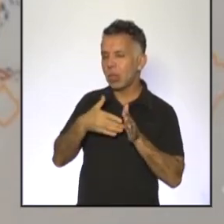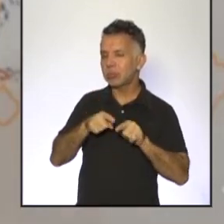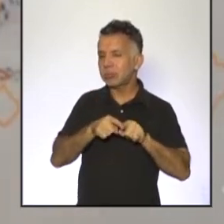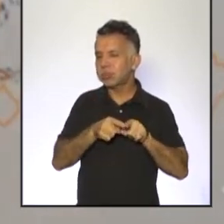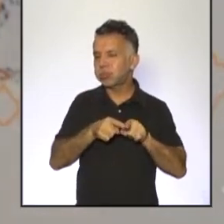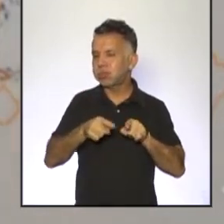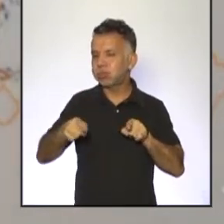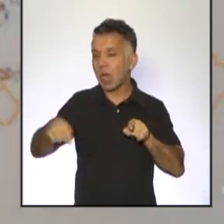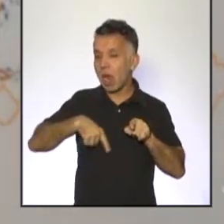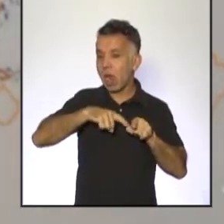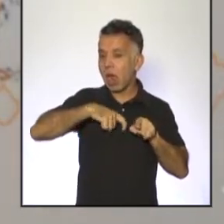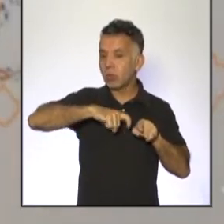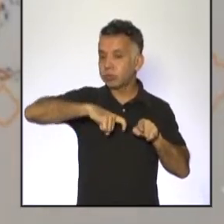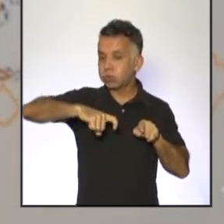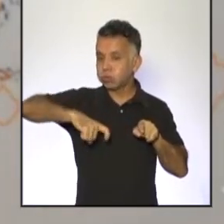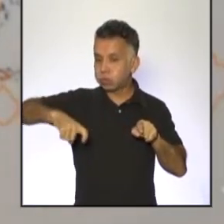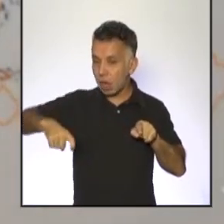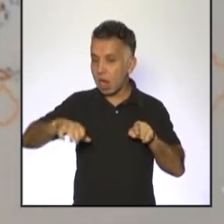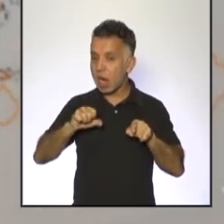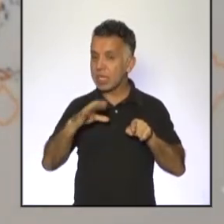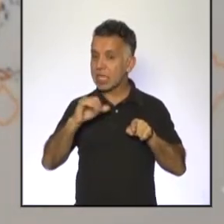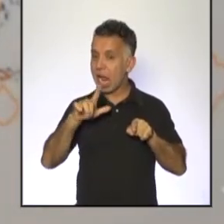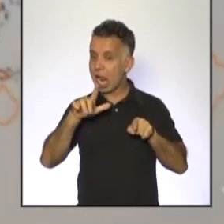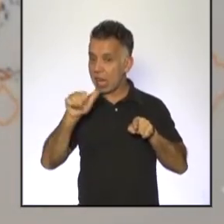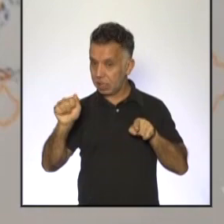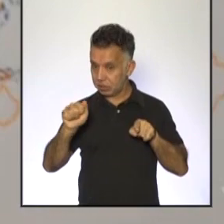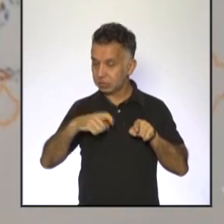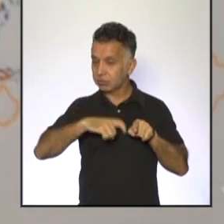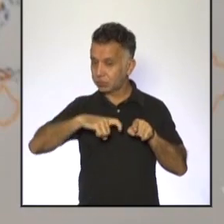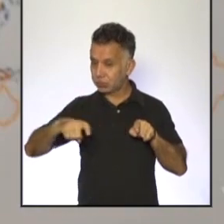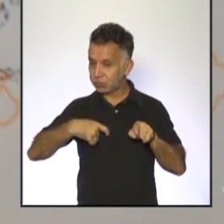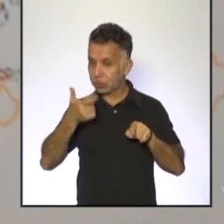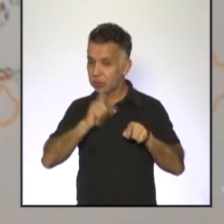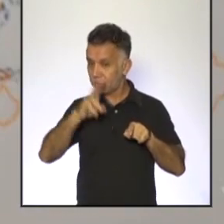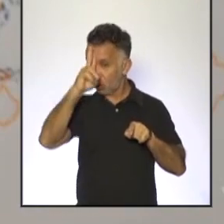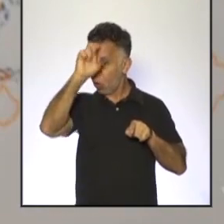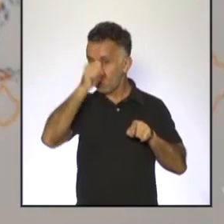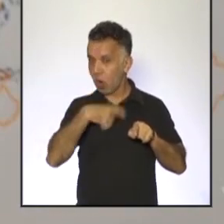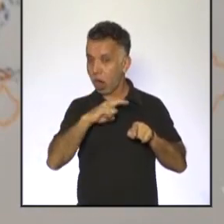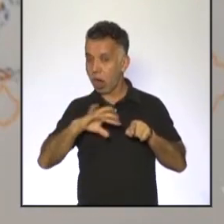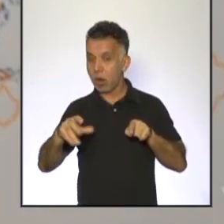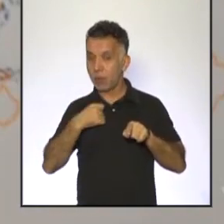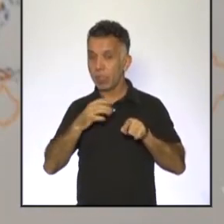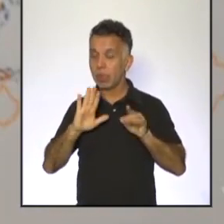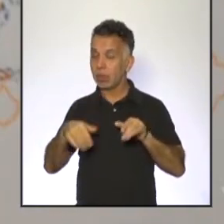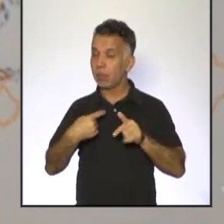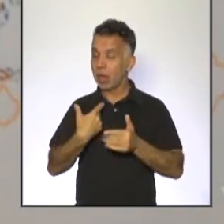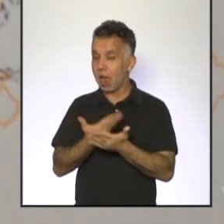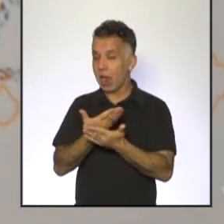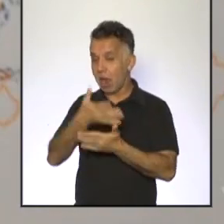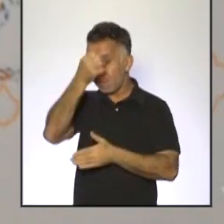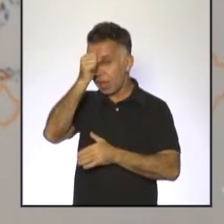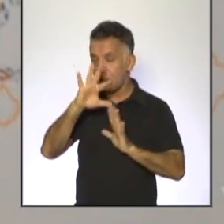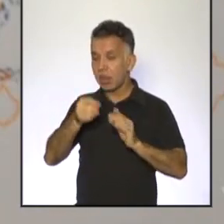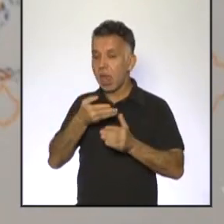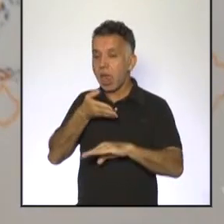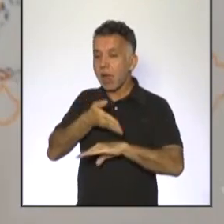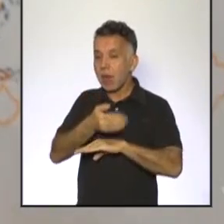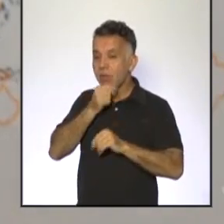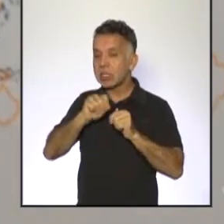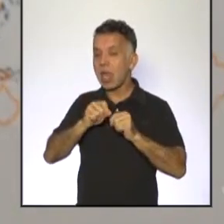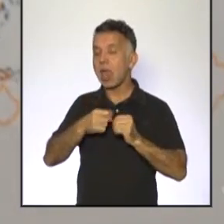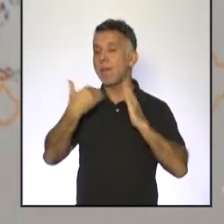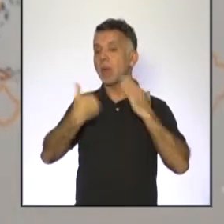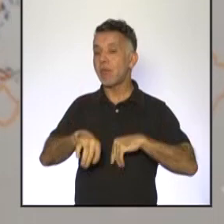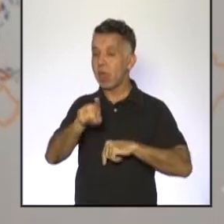beleza? E aí, em relação a essa questão da escala de intensidade para os alunos e para os vestibulares, é muito importante fazer